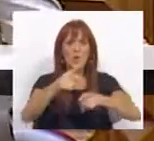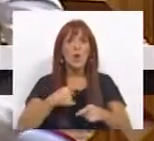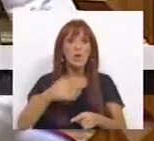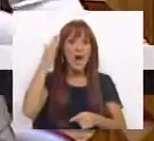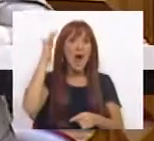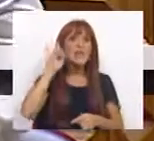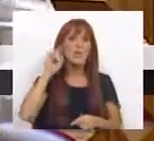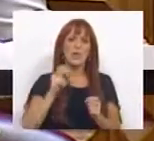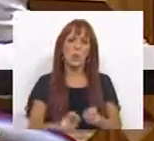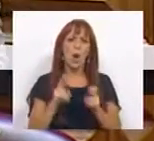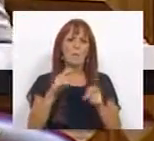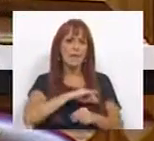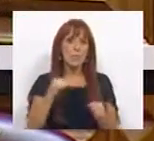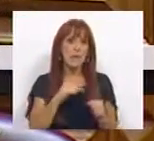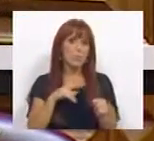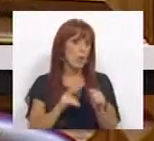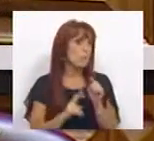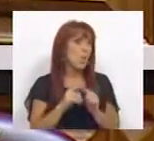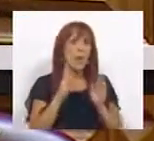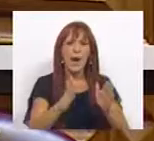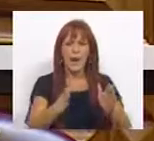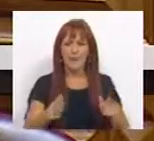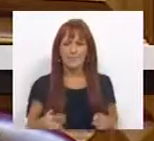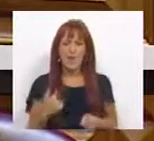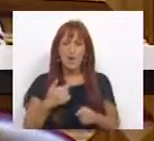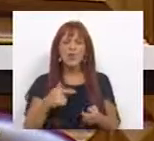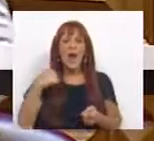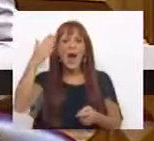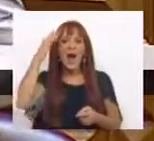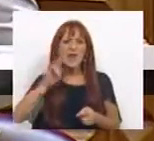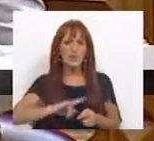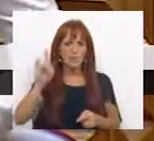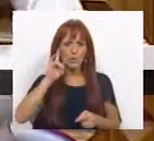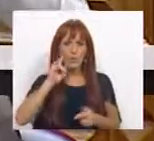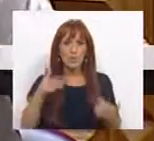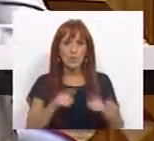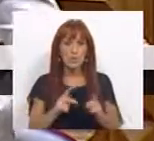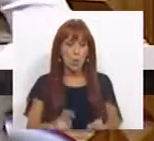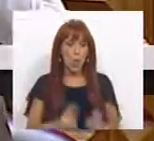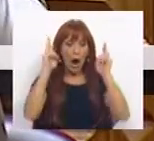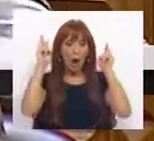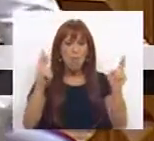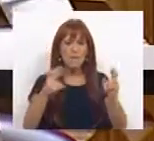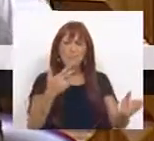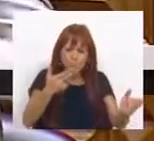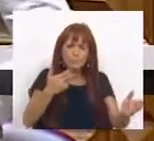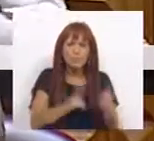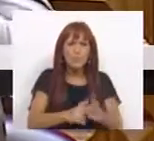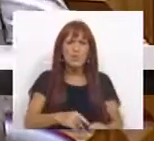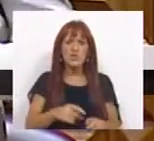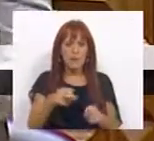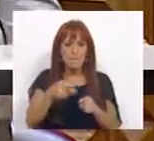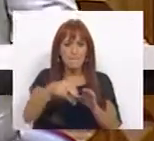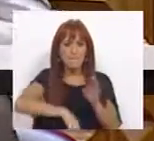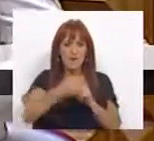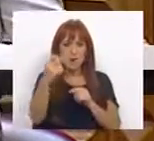que é fundamental o aumento do salário mínimo nacional. E nós consideramos que é fundamental o aumento real das pensões